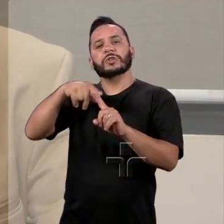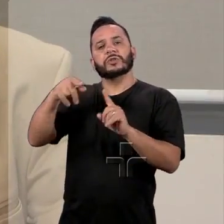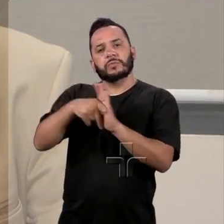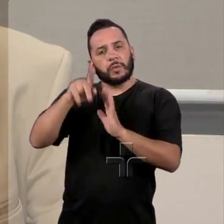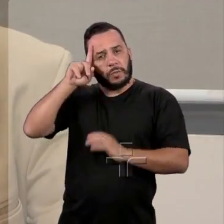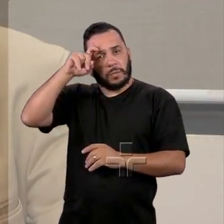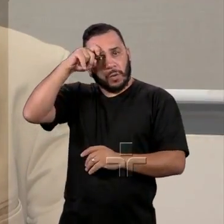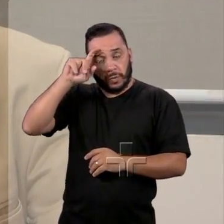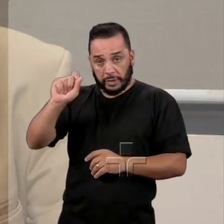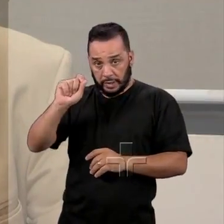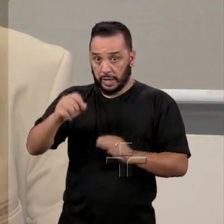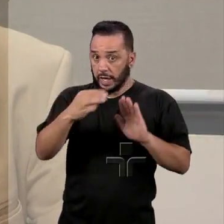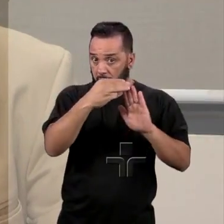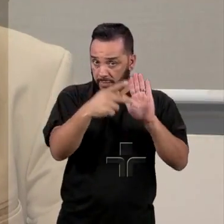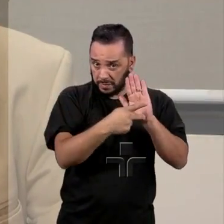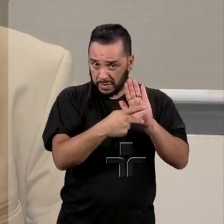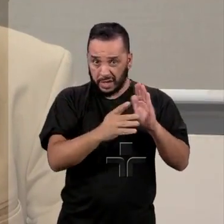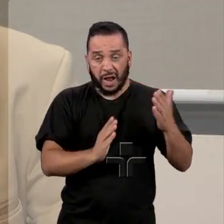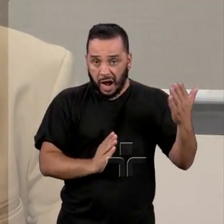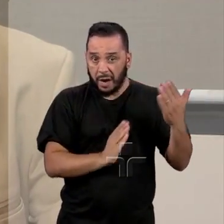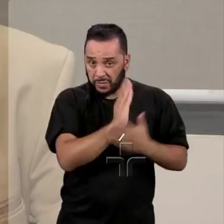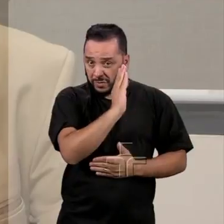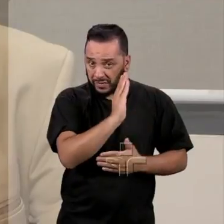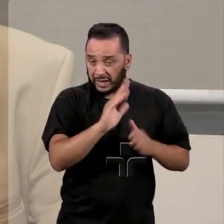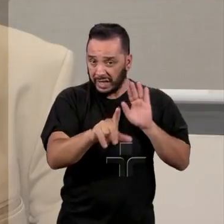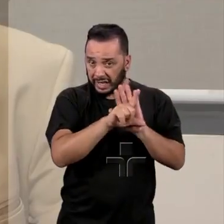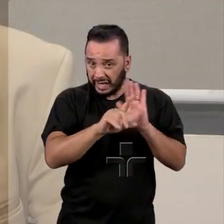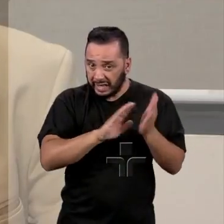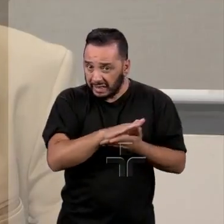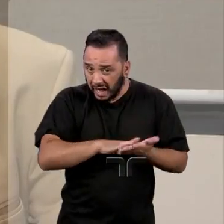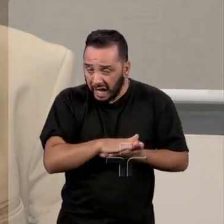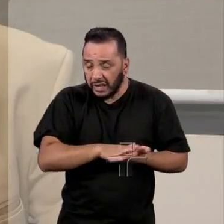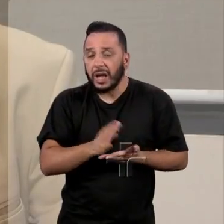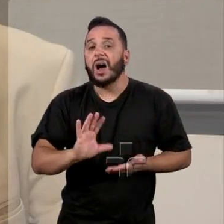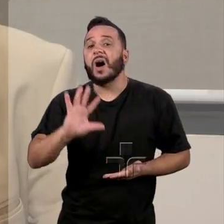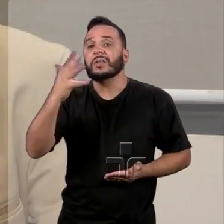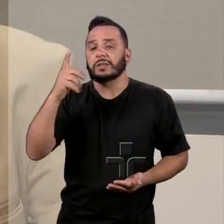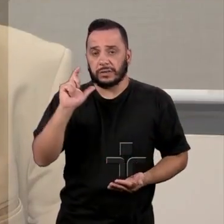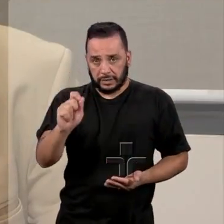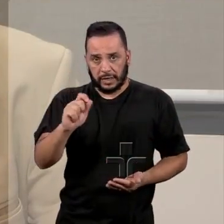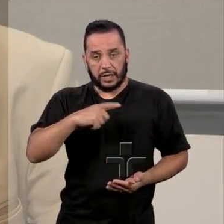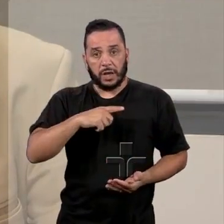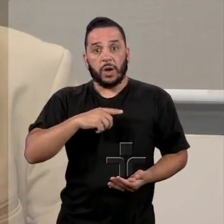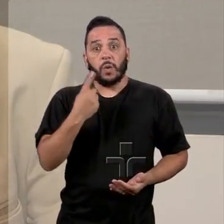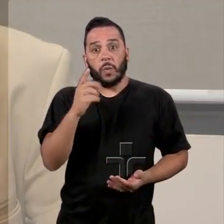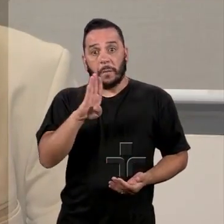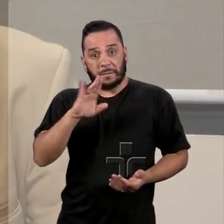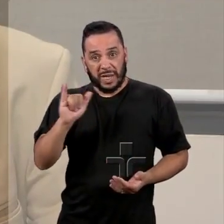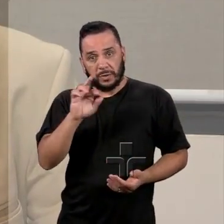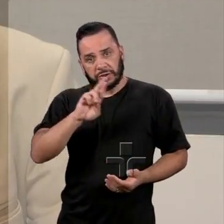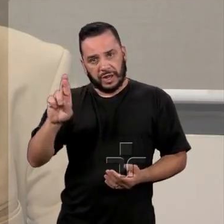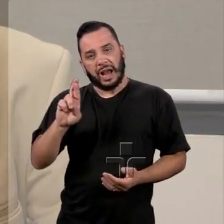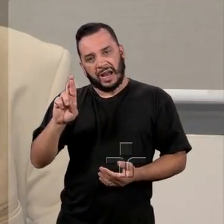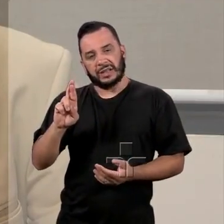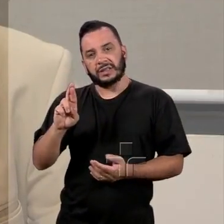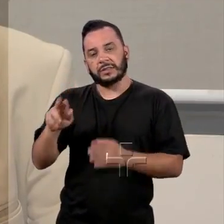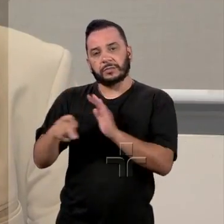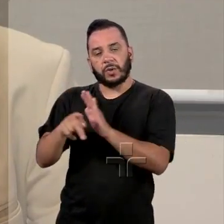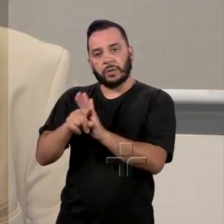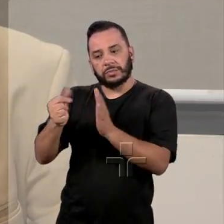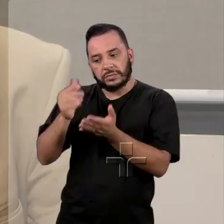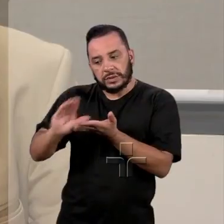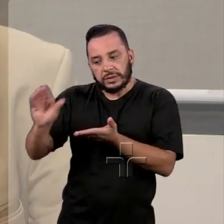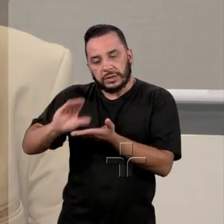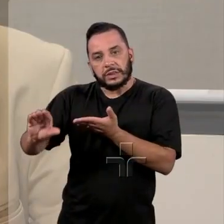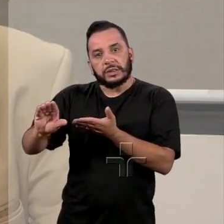Se essa medida provisória não for convertida em lei, esse R$1 bilhão não vai ser destinado para o